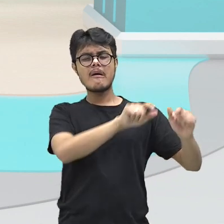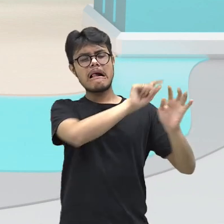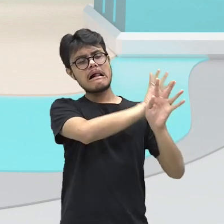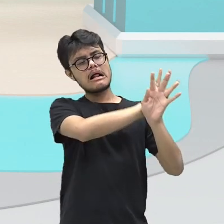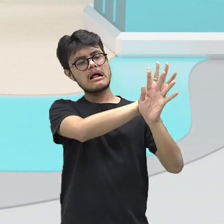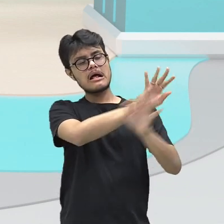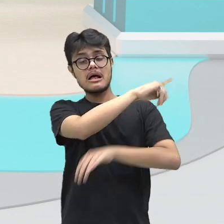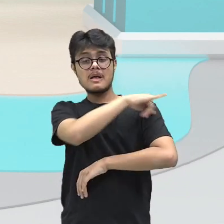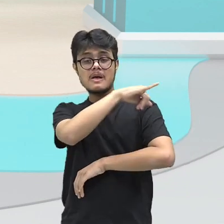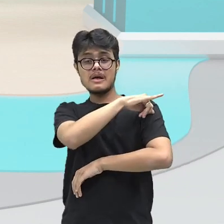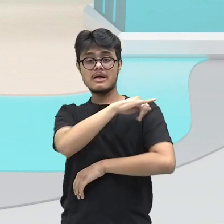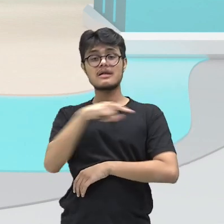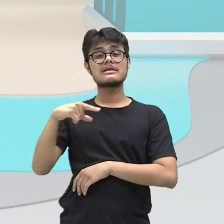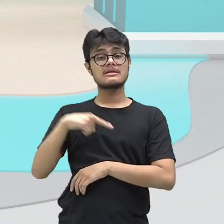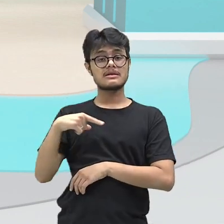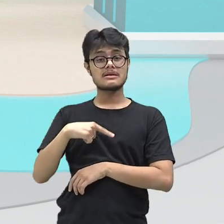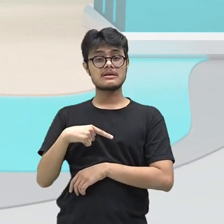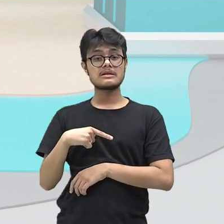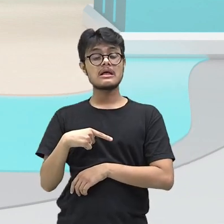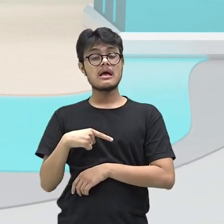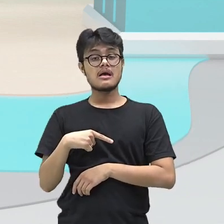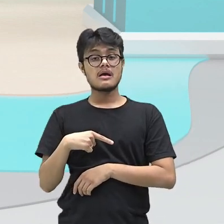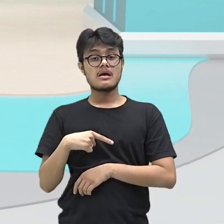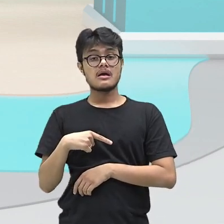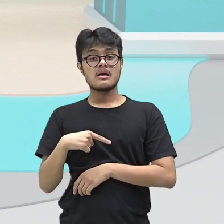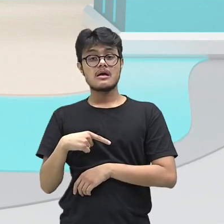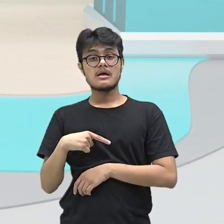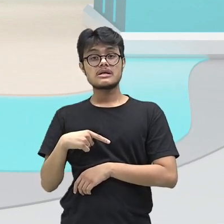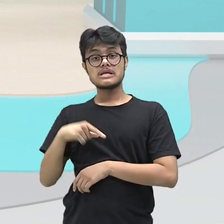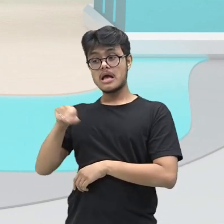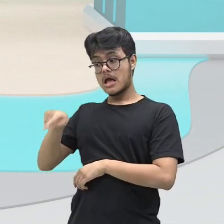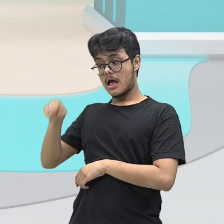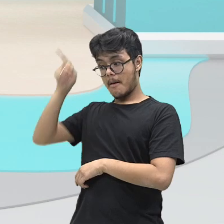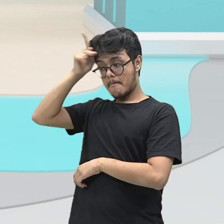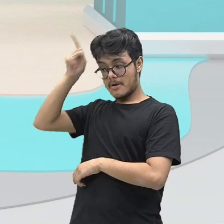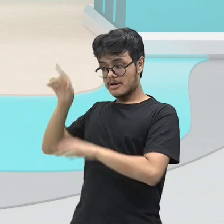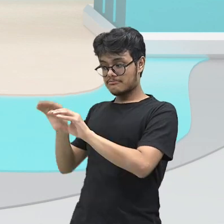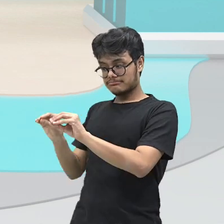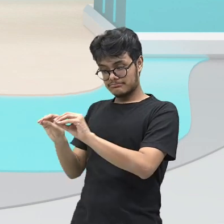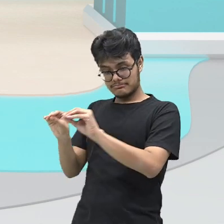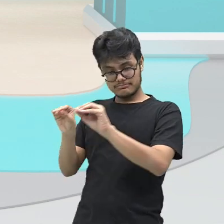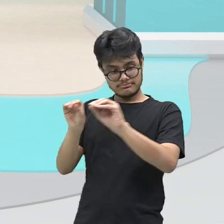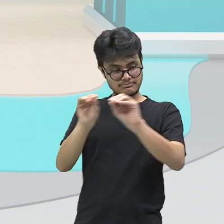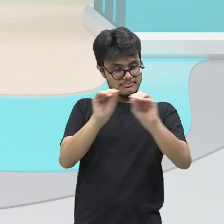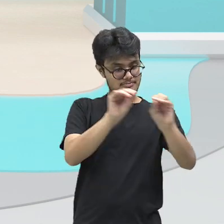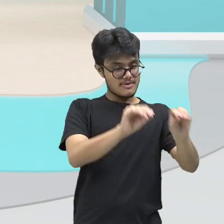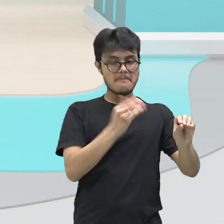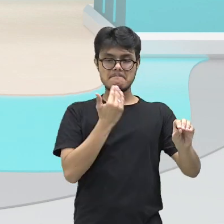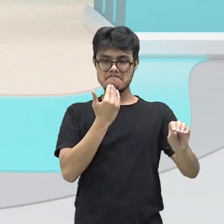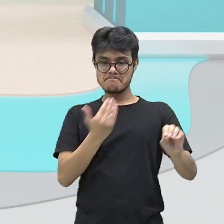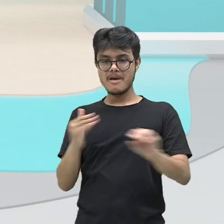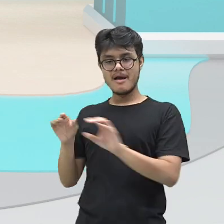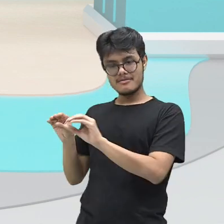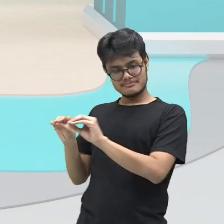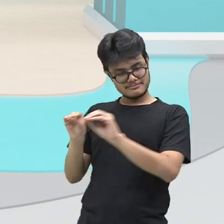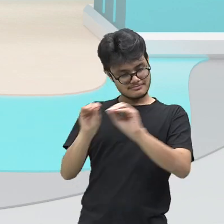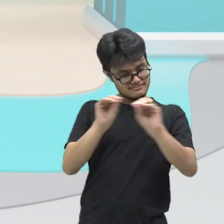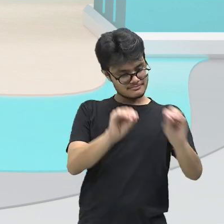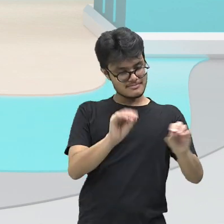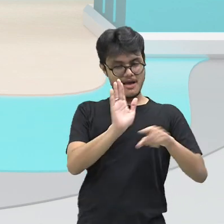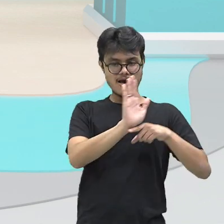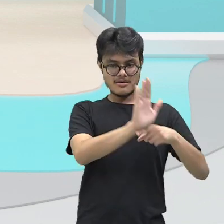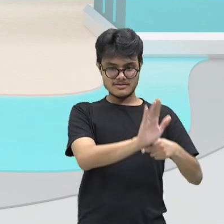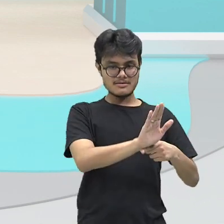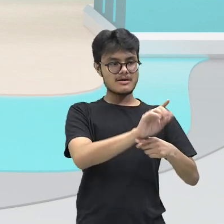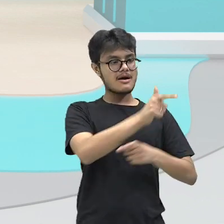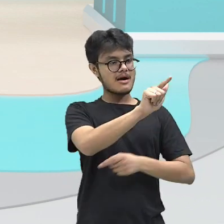samba? Pois é, as escolas de samba vêm aqui em Parintins pedir, né, para ajuda, e eles